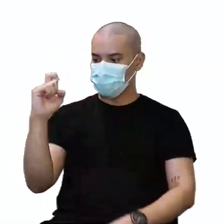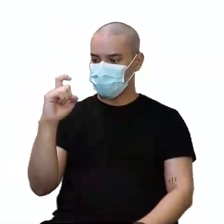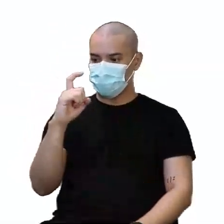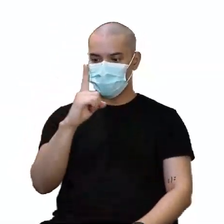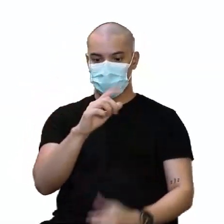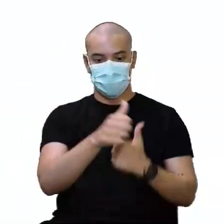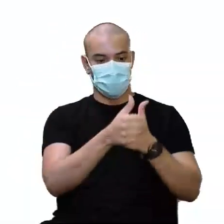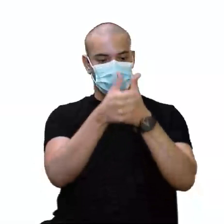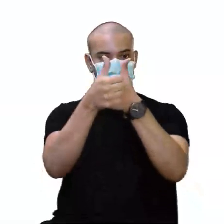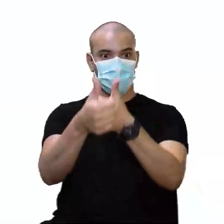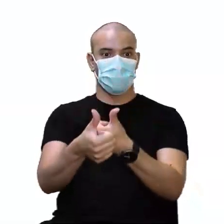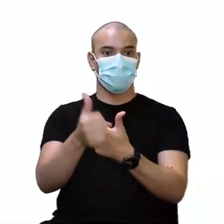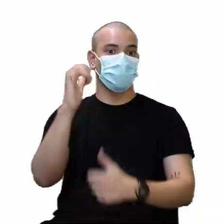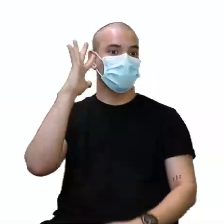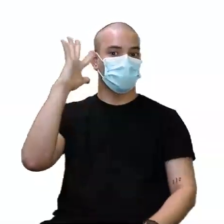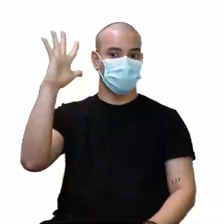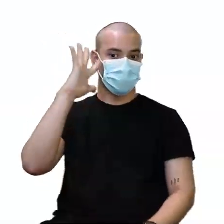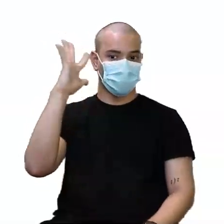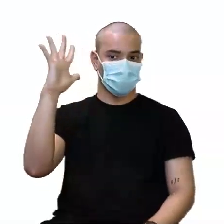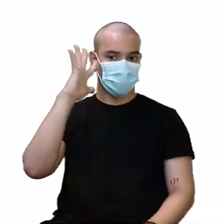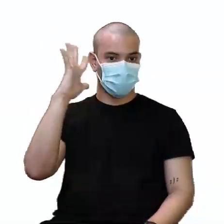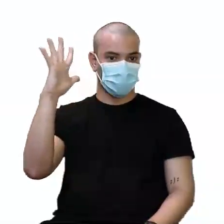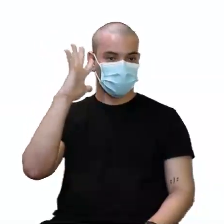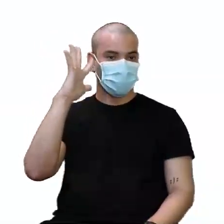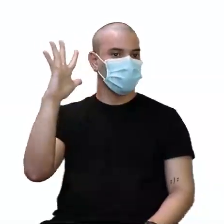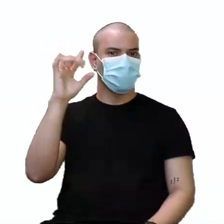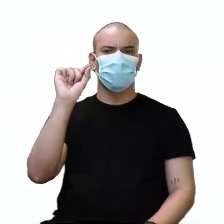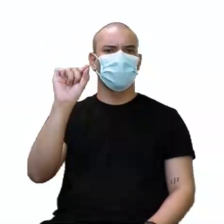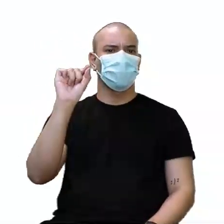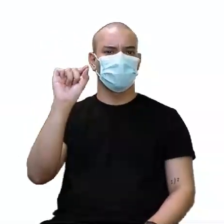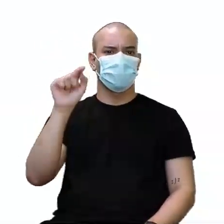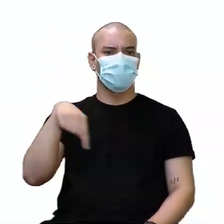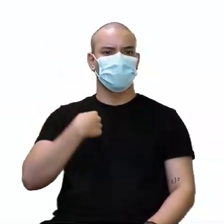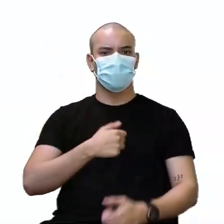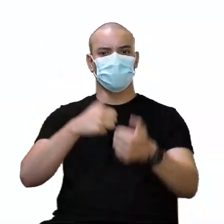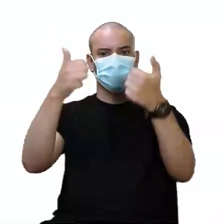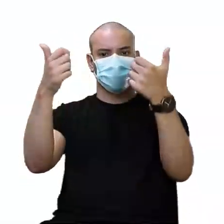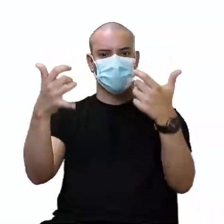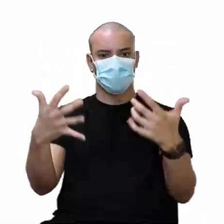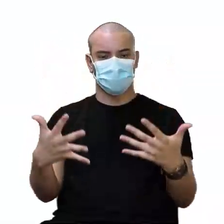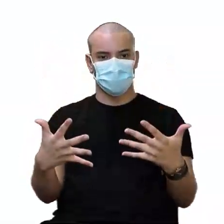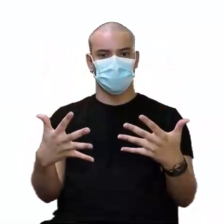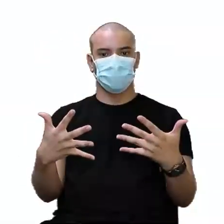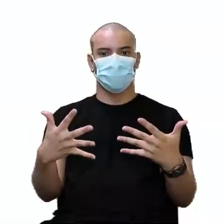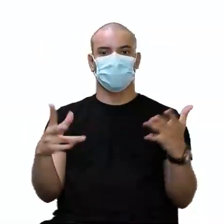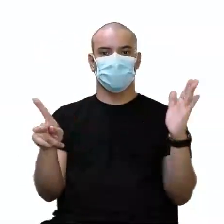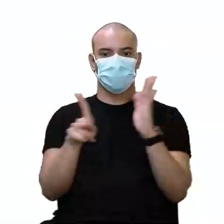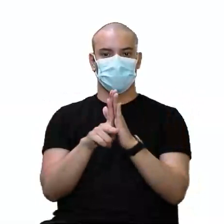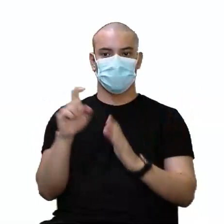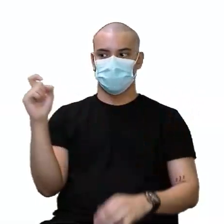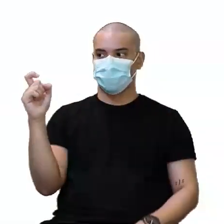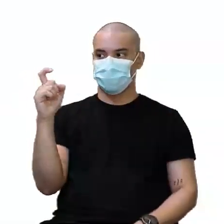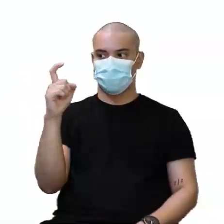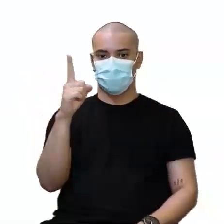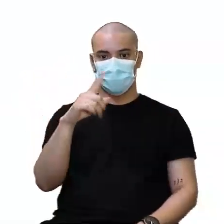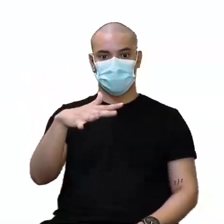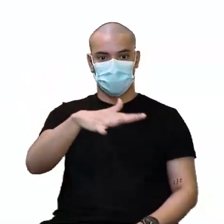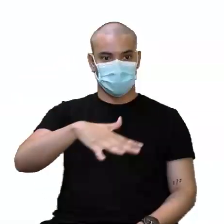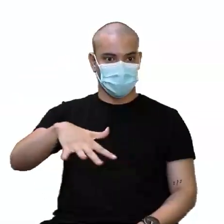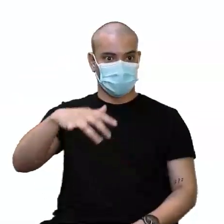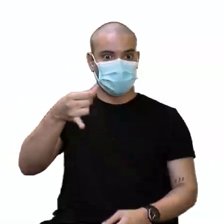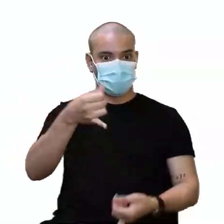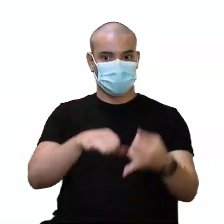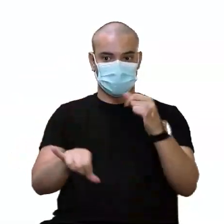evolutivo segundo aquela teoria, né, onde a gente fala sobre a origem, evolução química,